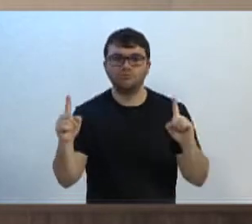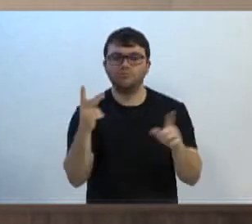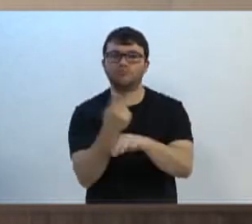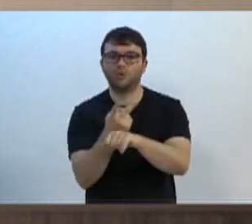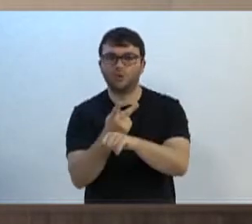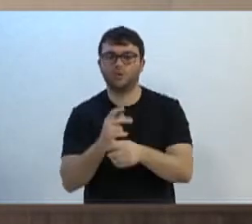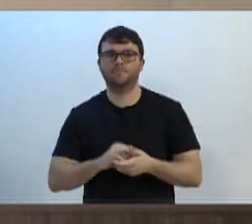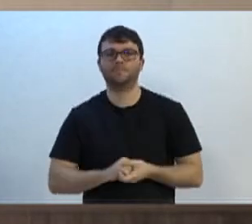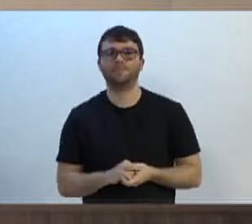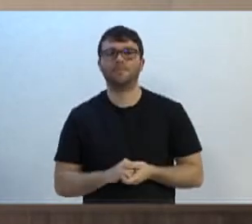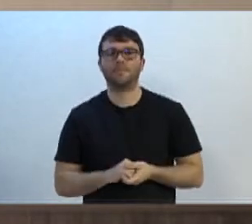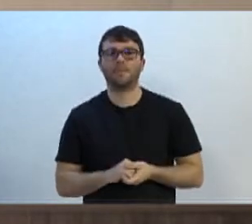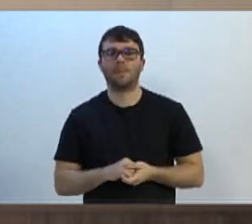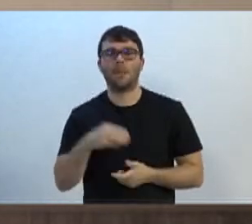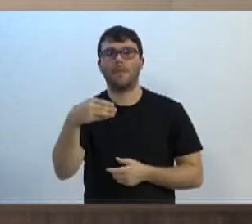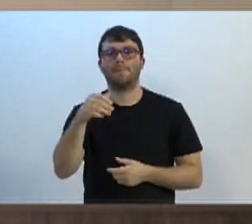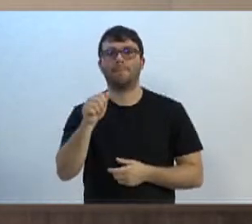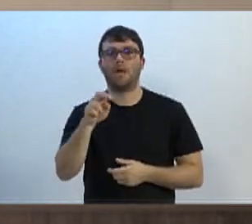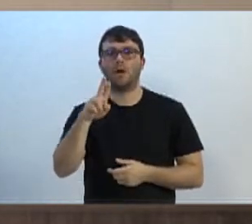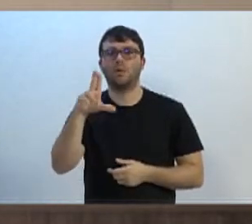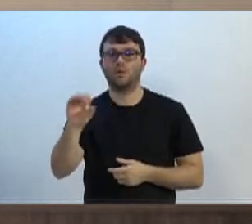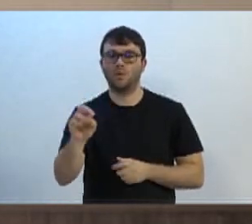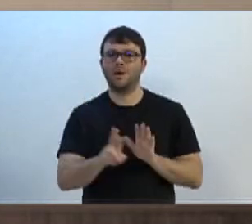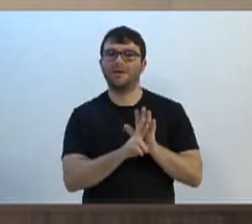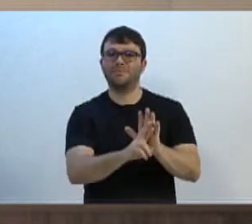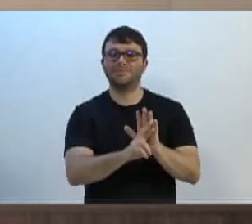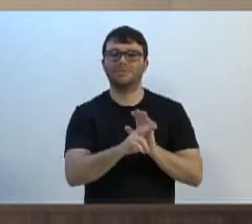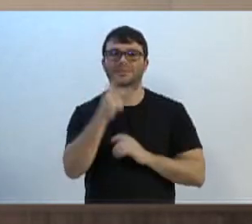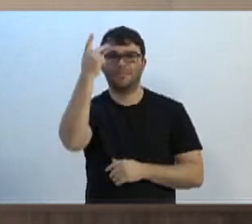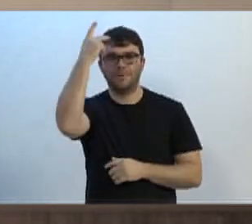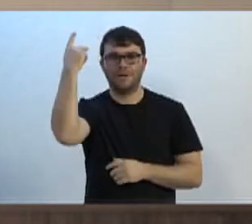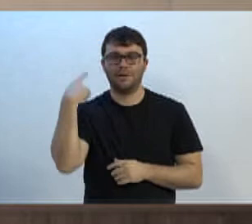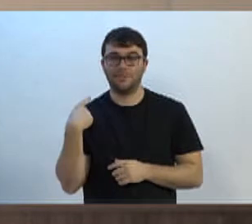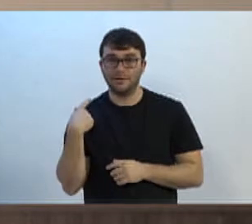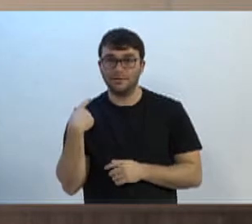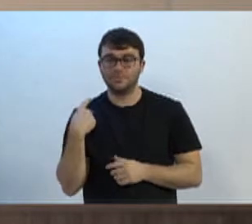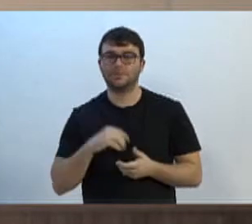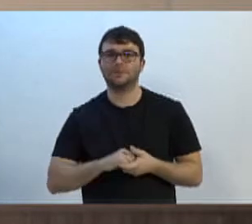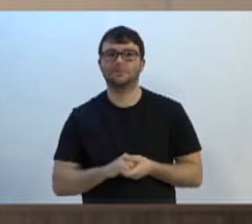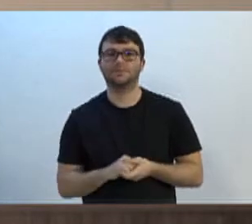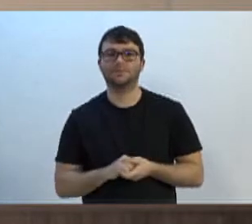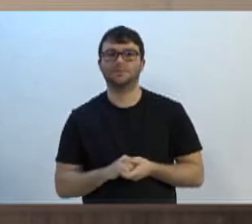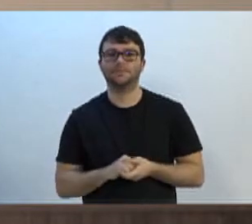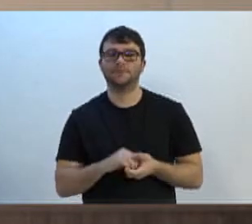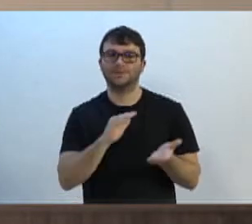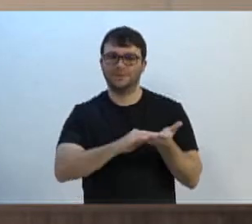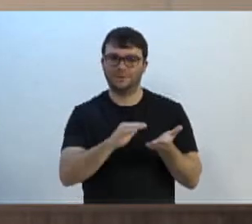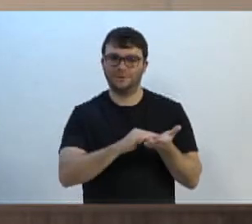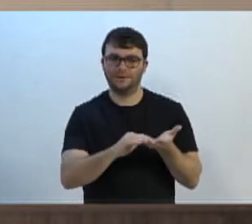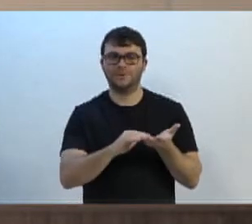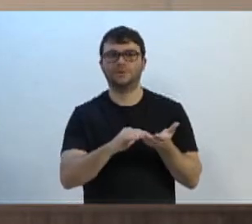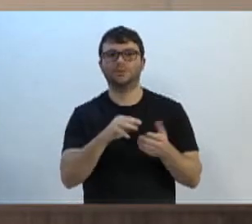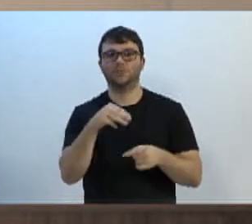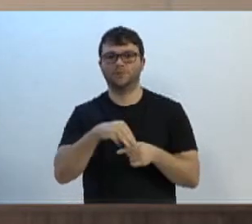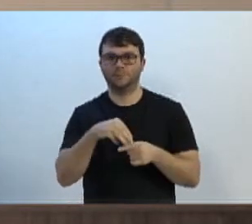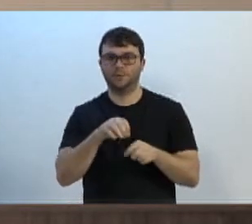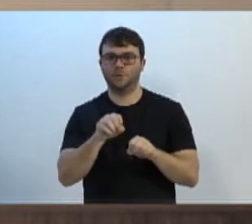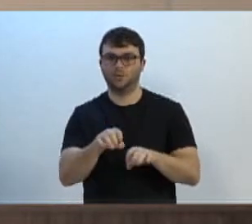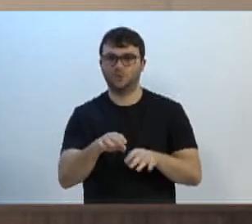se o Mauro testar e representa a Patrícia líderes diretor administrativo financeiro da Secretaria Municipal de Educação